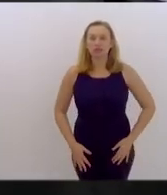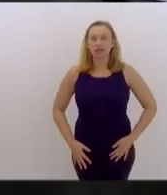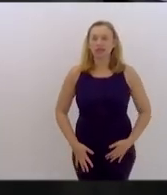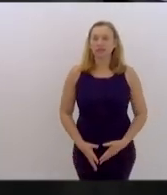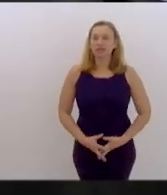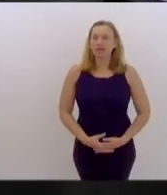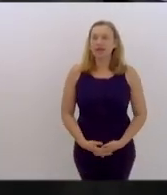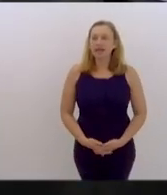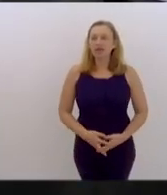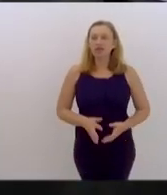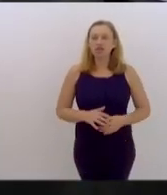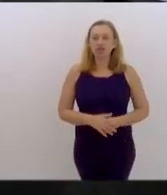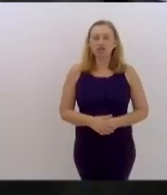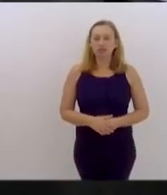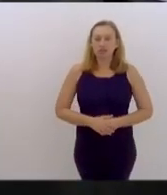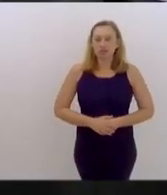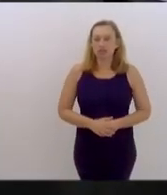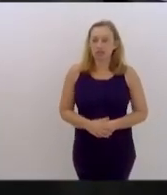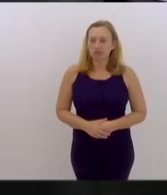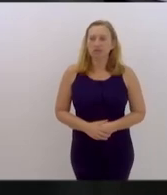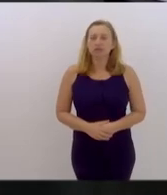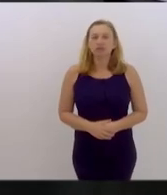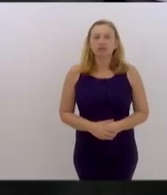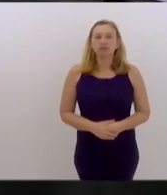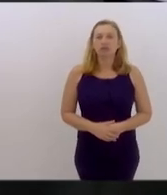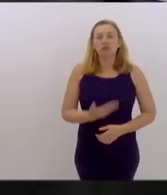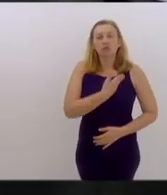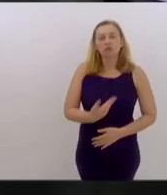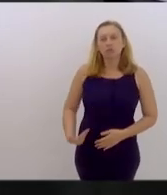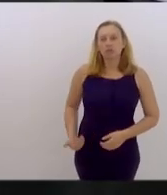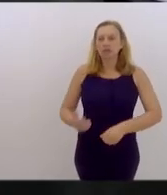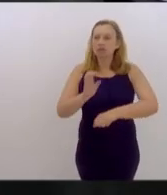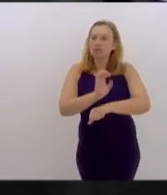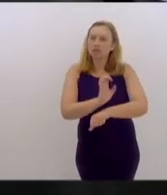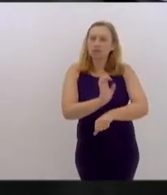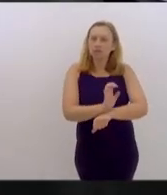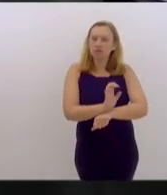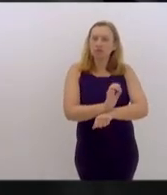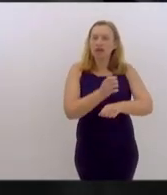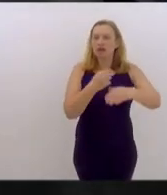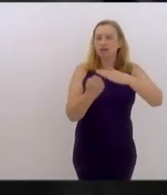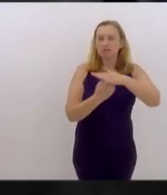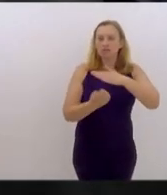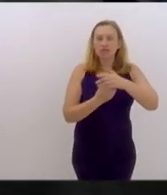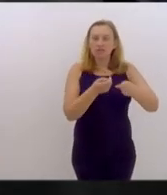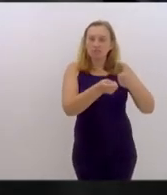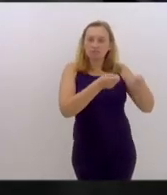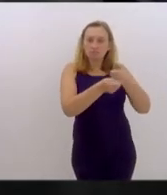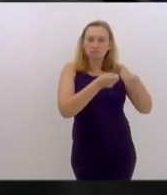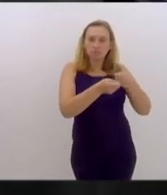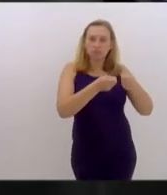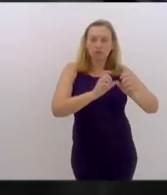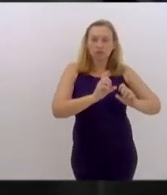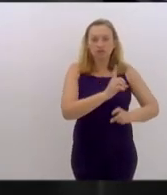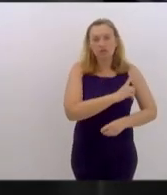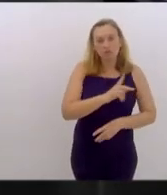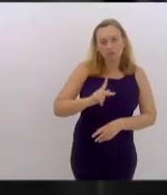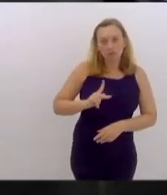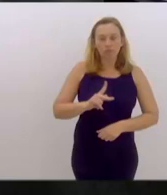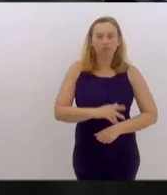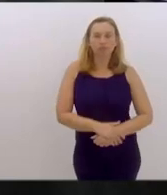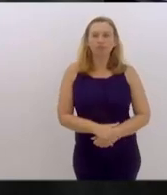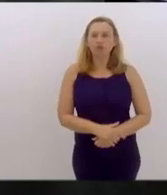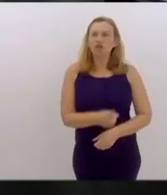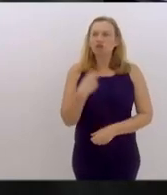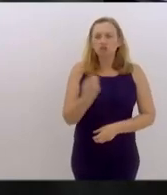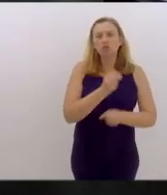há essa possibilidade que seria ao governo do estado agência reguladora EA defensoria é